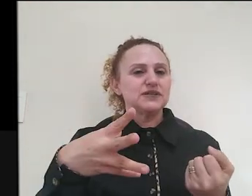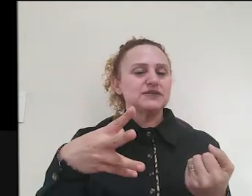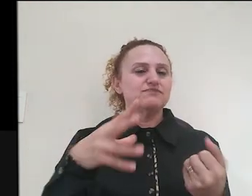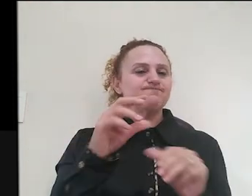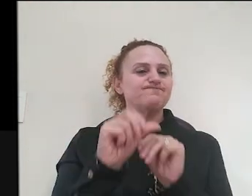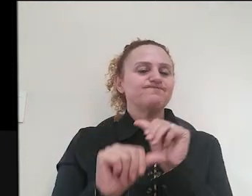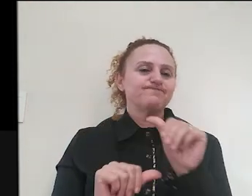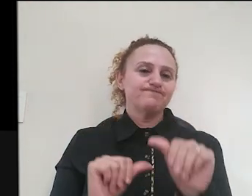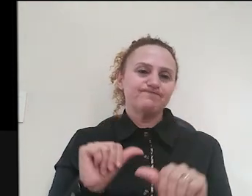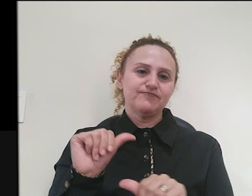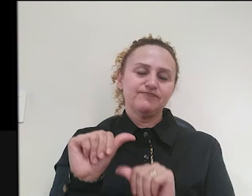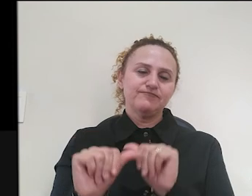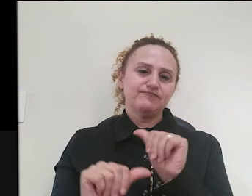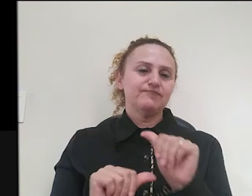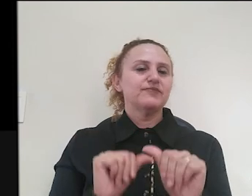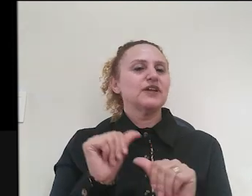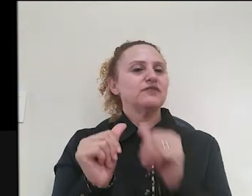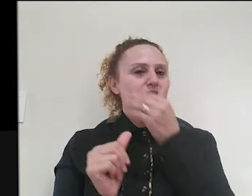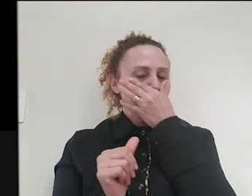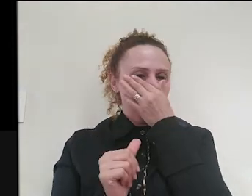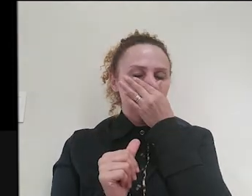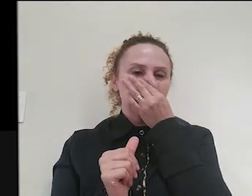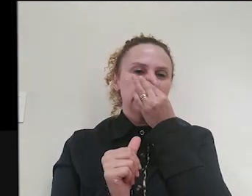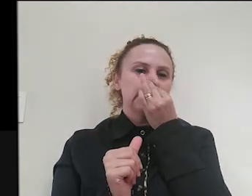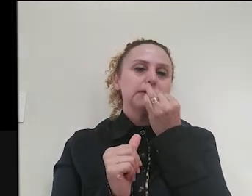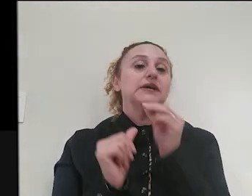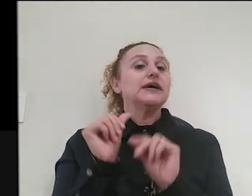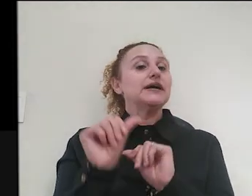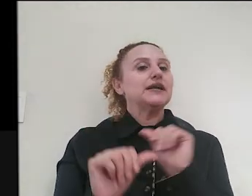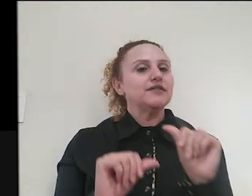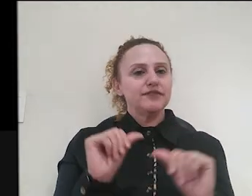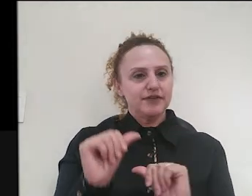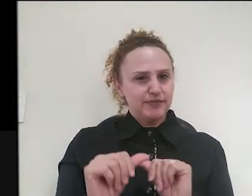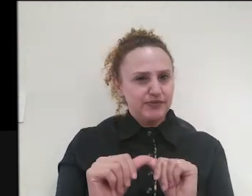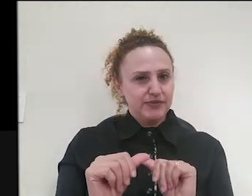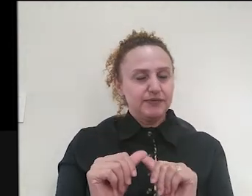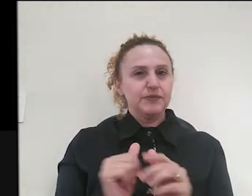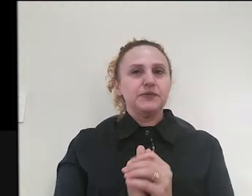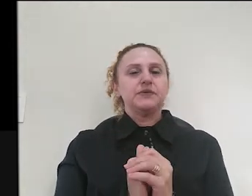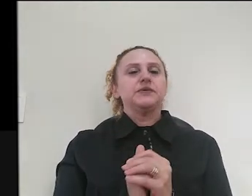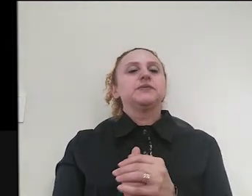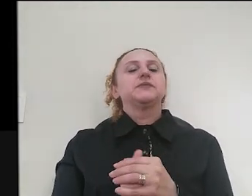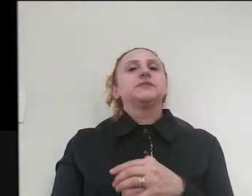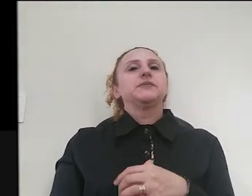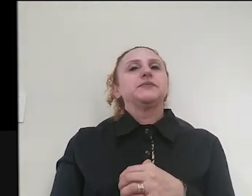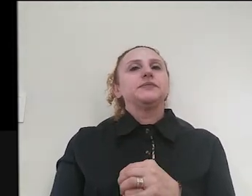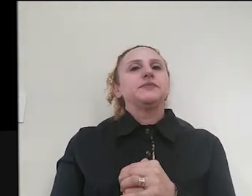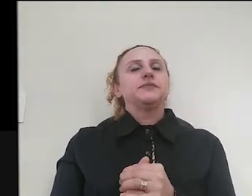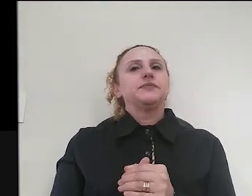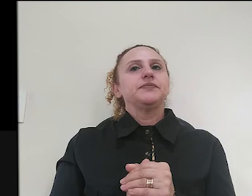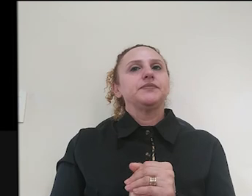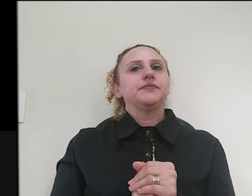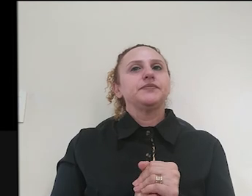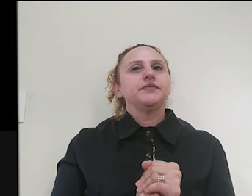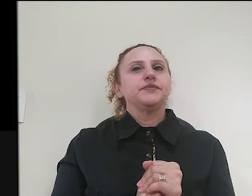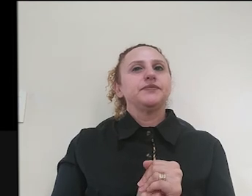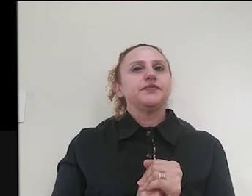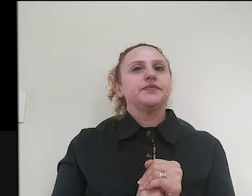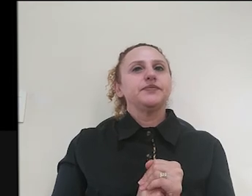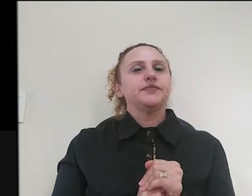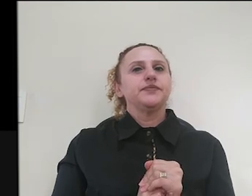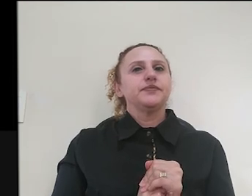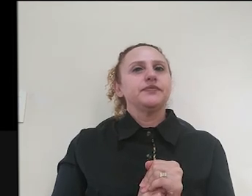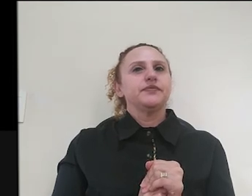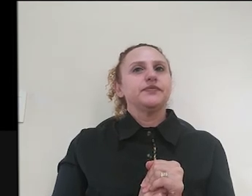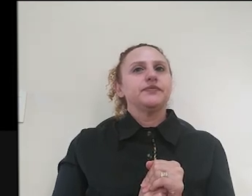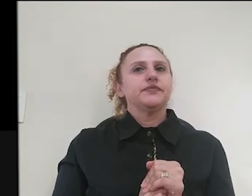a relação de correspondência da arte com a vida e a fidelidade da obra estética à natureza não haviam sido jamais questionadas. E com os